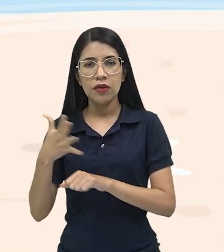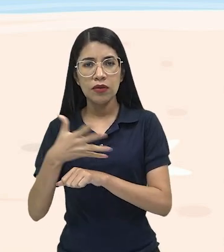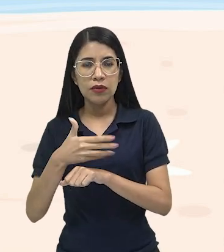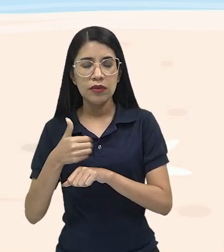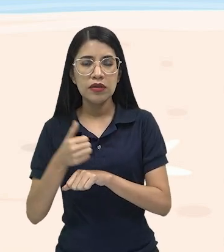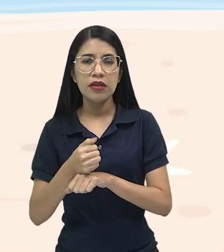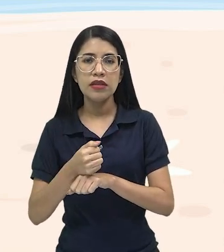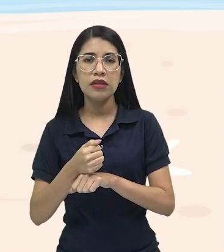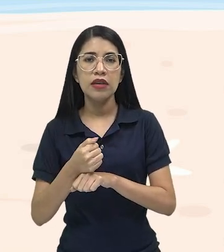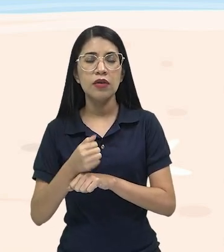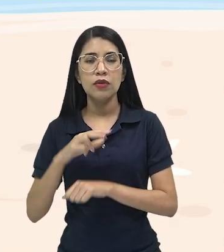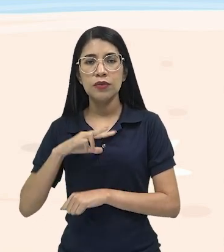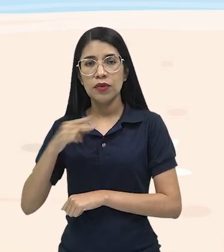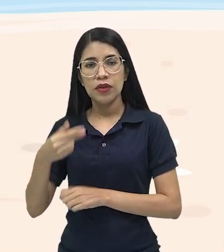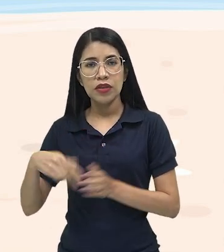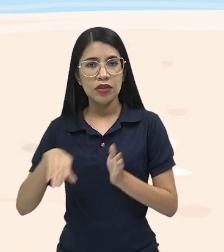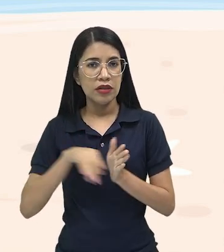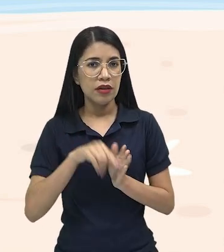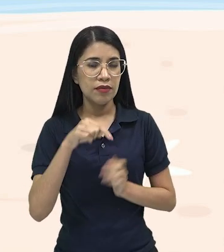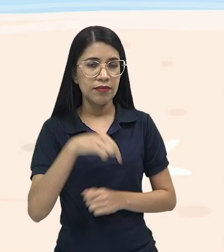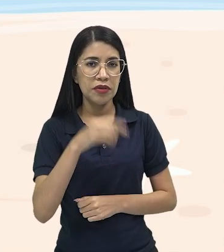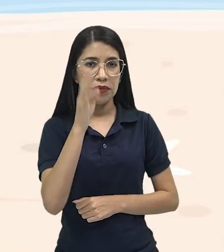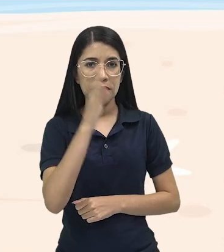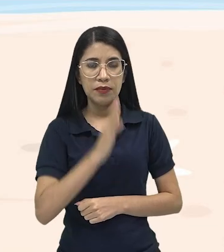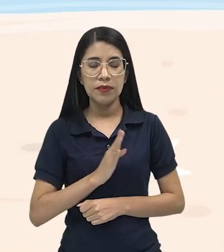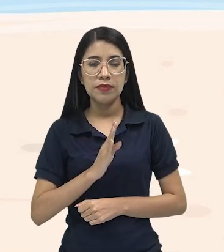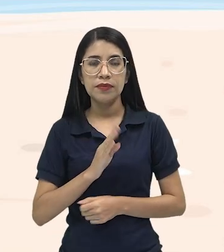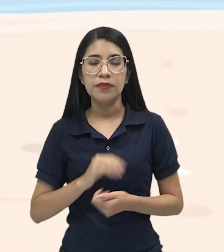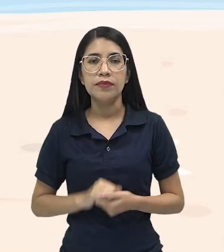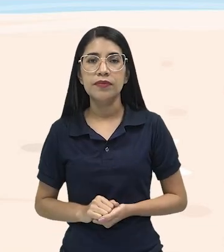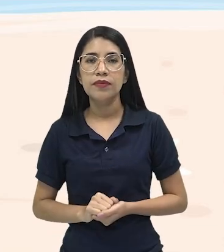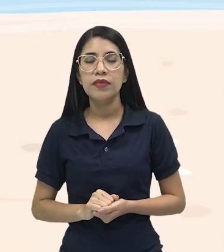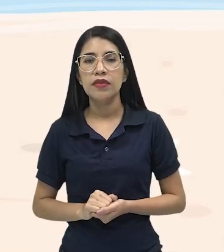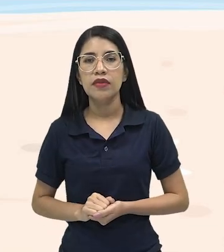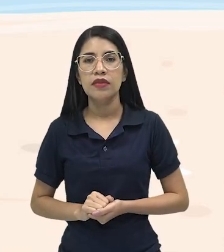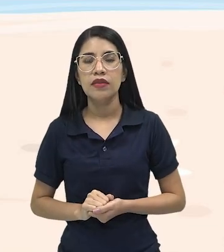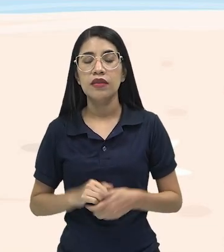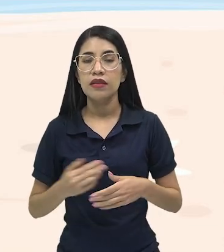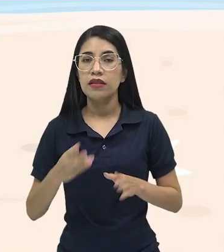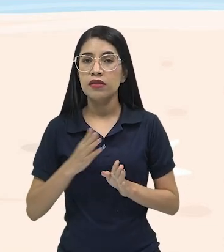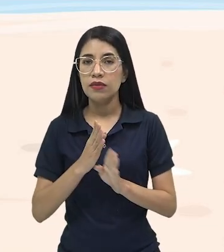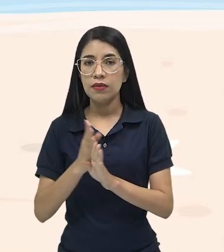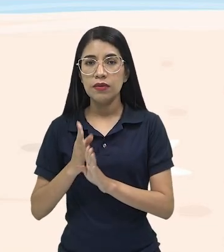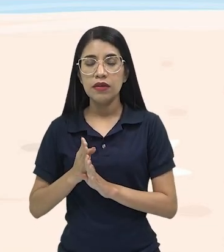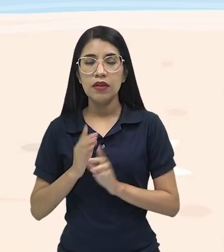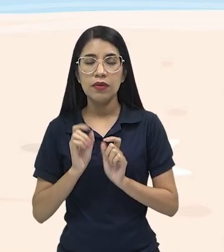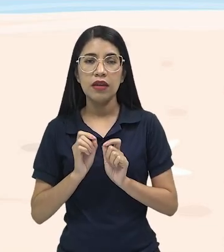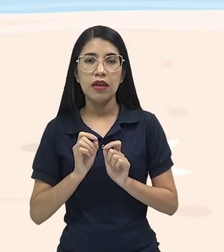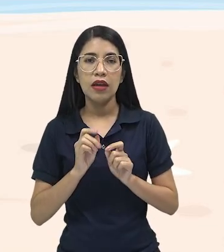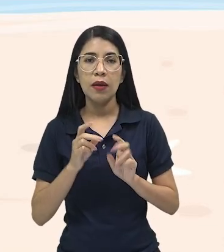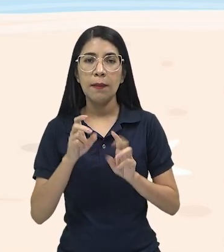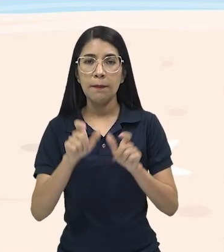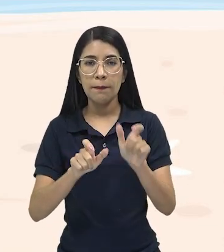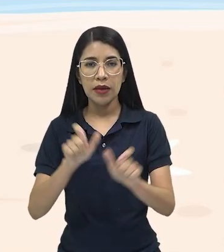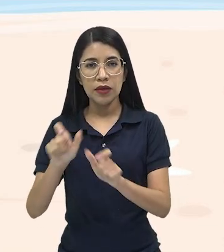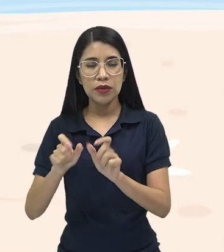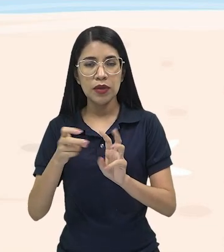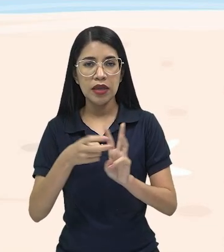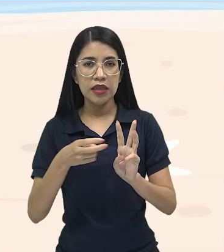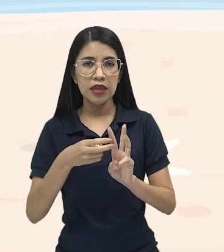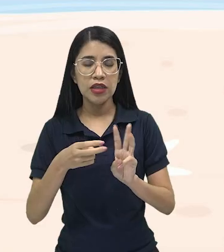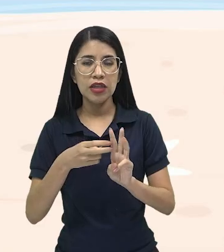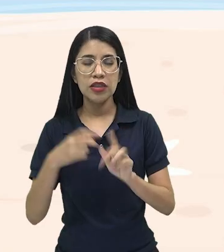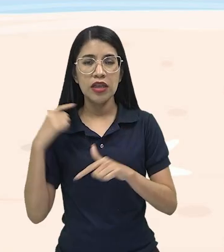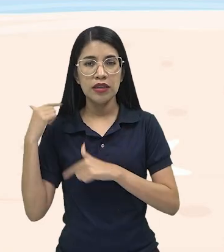quando os portugueses chegaram aqui. Então, eles encontraram quem? Os índios, que eram os nativos